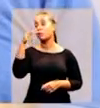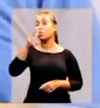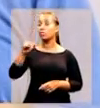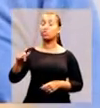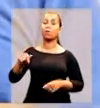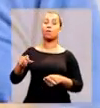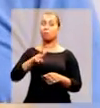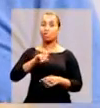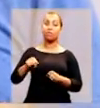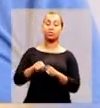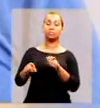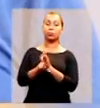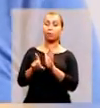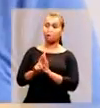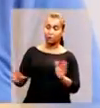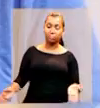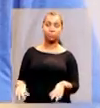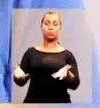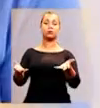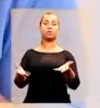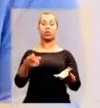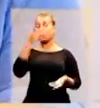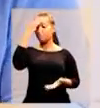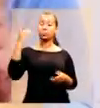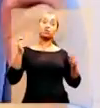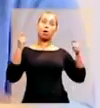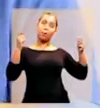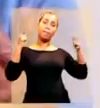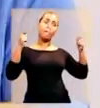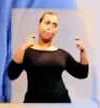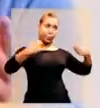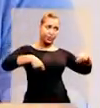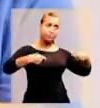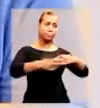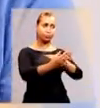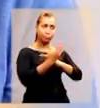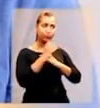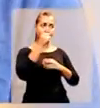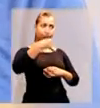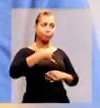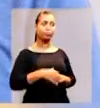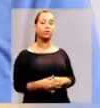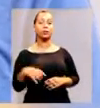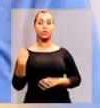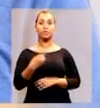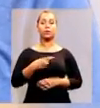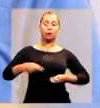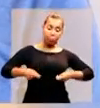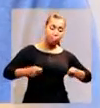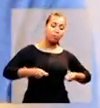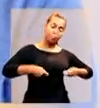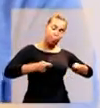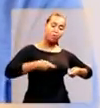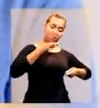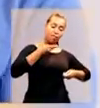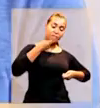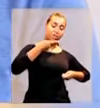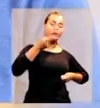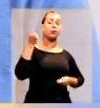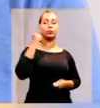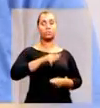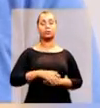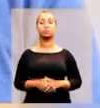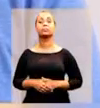assim, eu vou dar uma lei de incentivo. Não, é a categoria que está lá militando, você vai ter que dar a lei de incentivo. E fica perturbando e fica lá falando